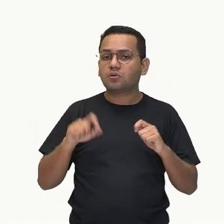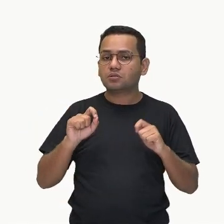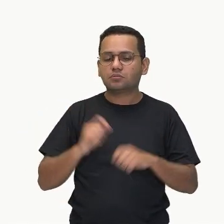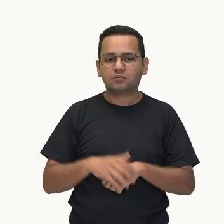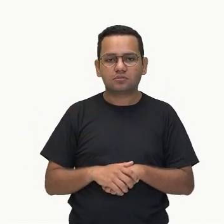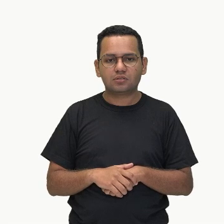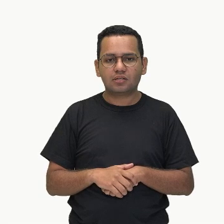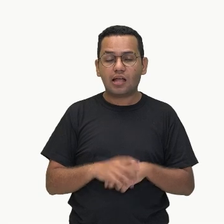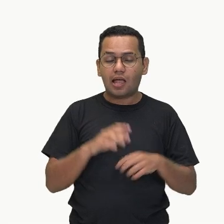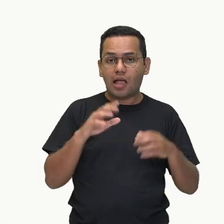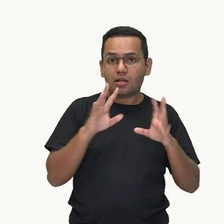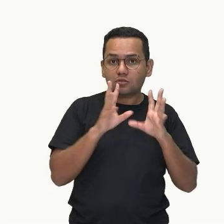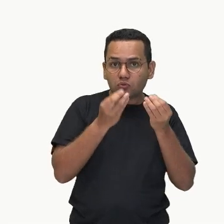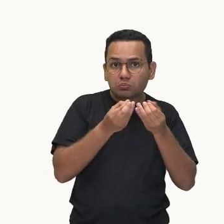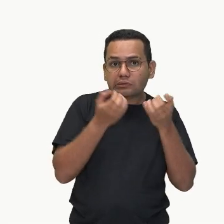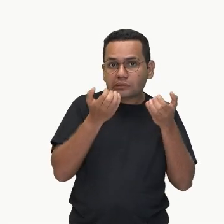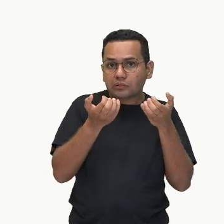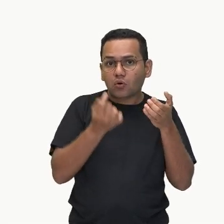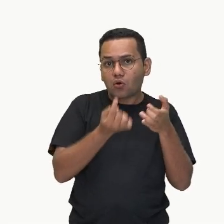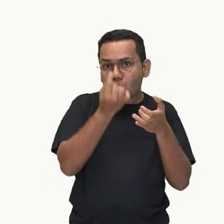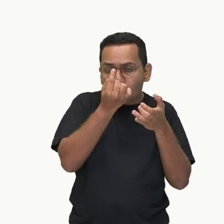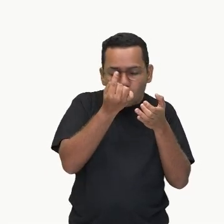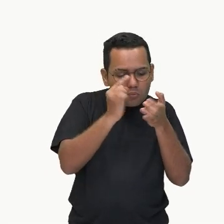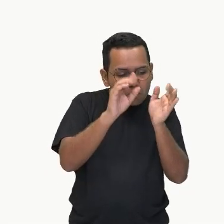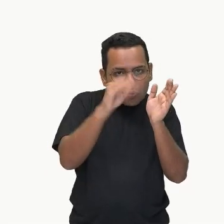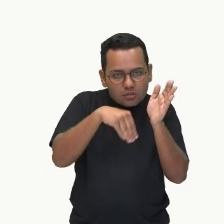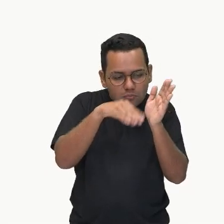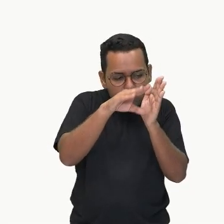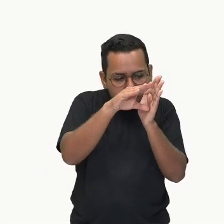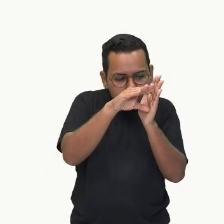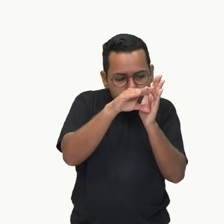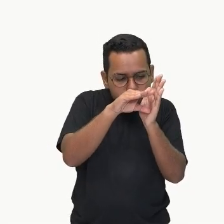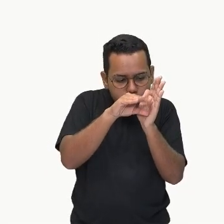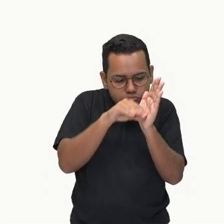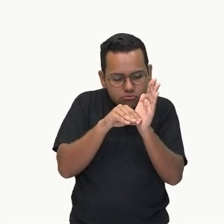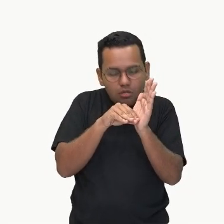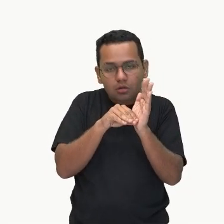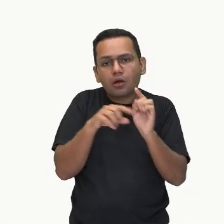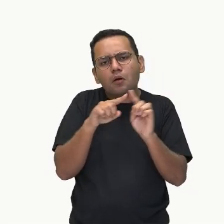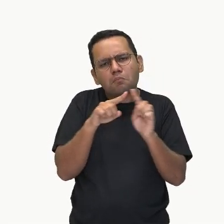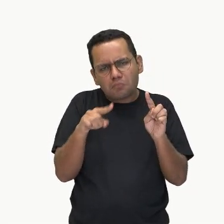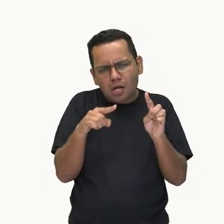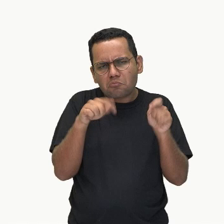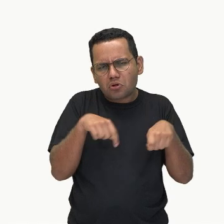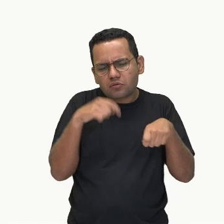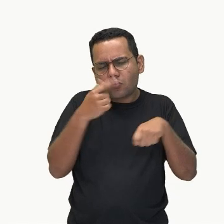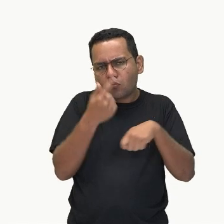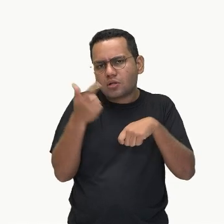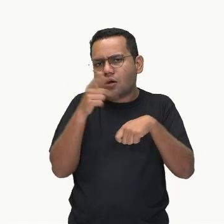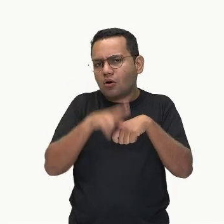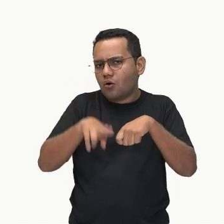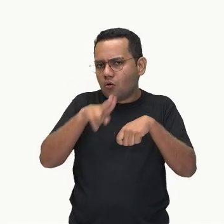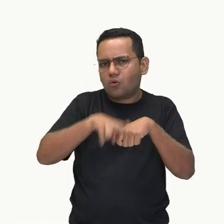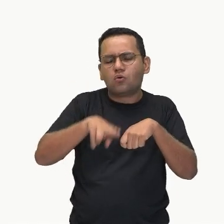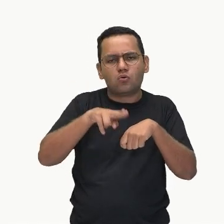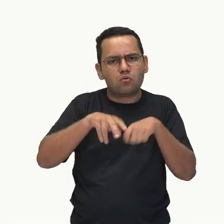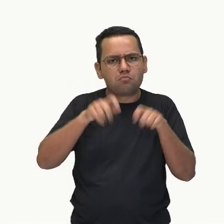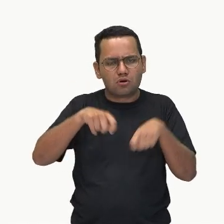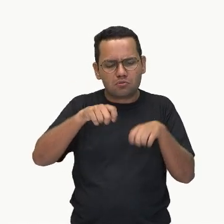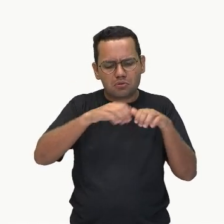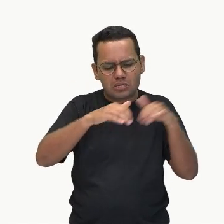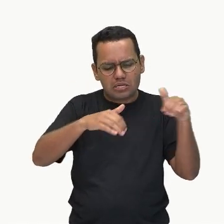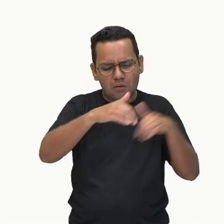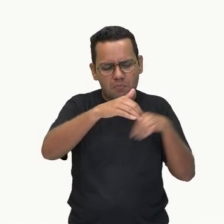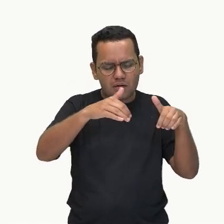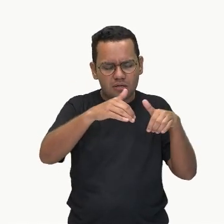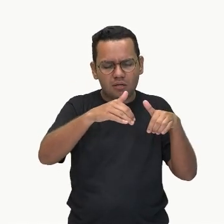do frasco. E dessa forma eu conseguiria empregar outros métodos de separação e